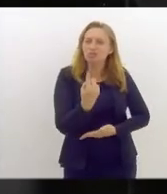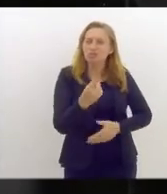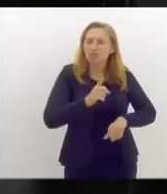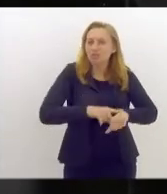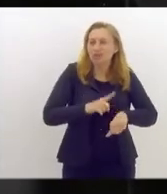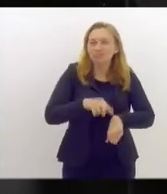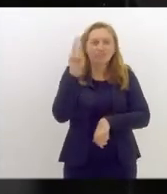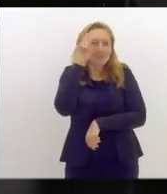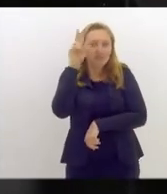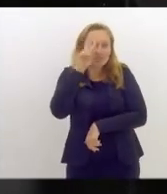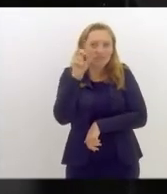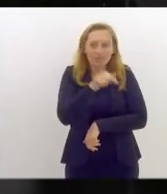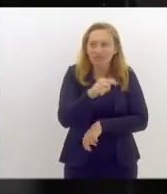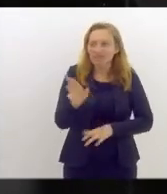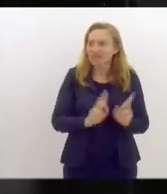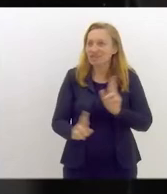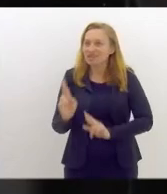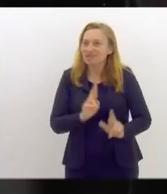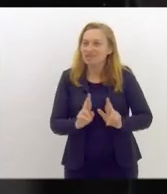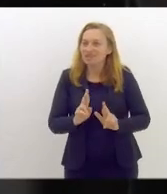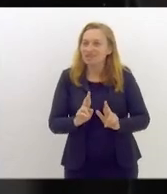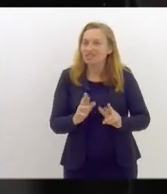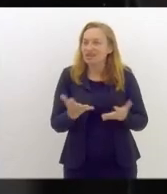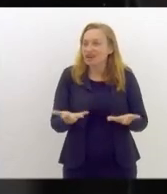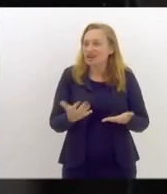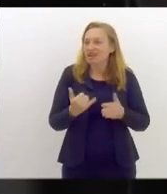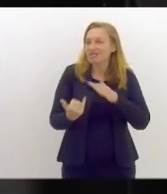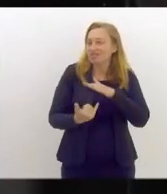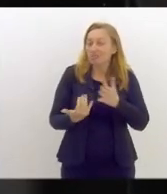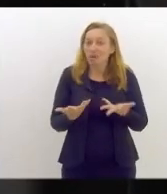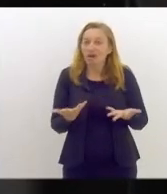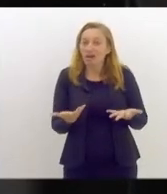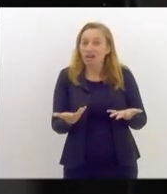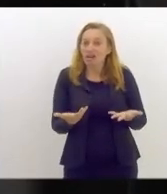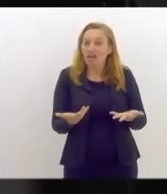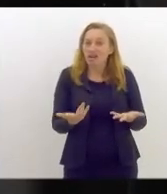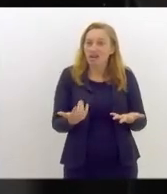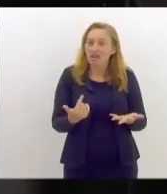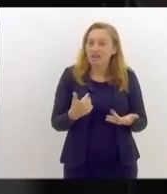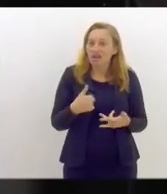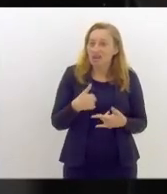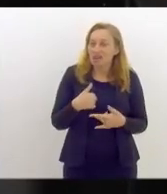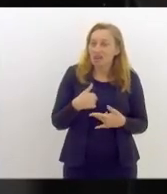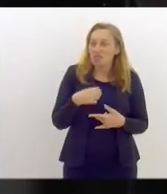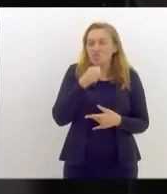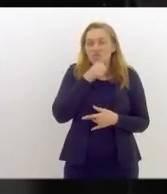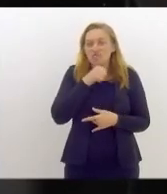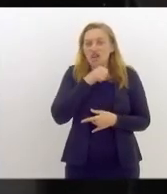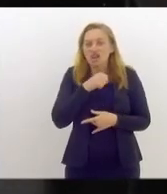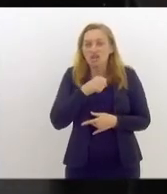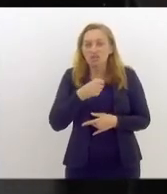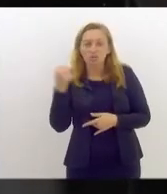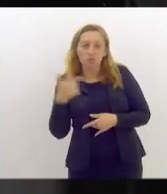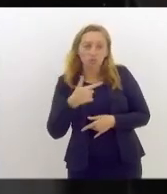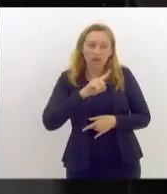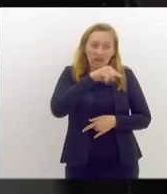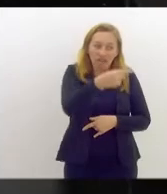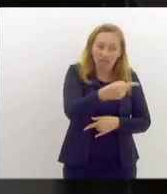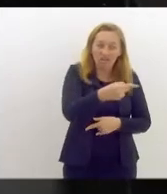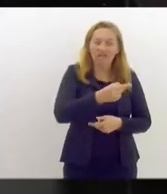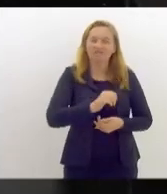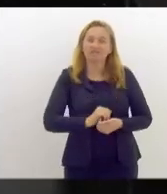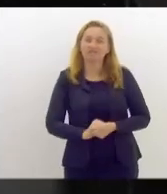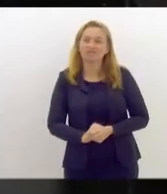era nosso relacionamento era muito formal e um pouco mais antigo do que ele até